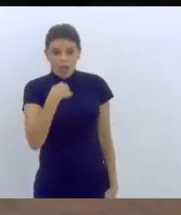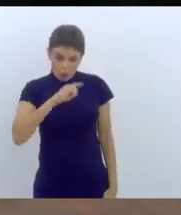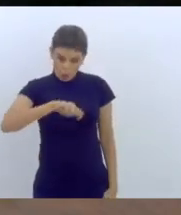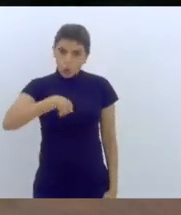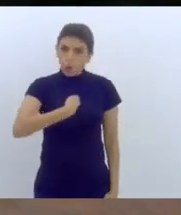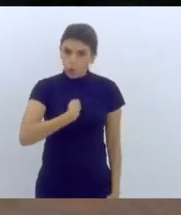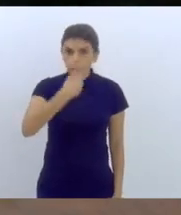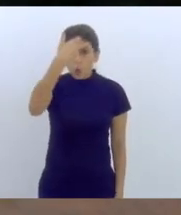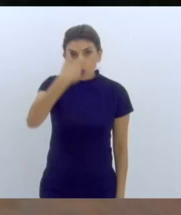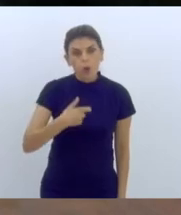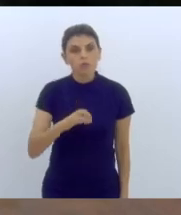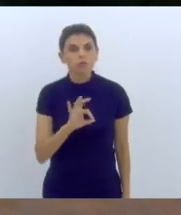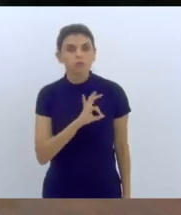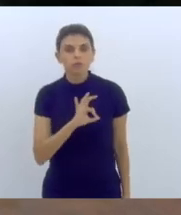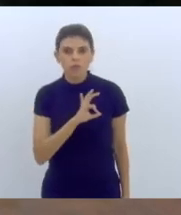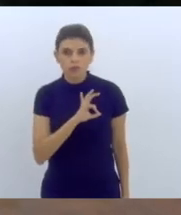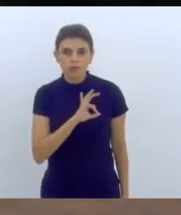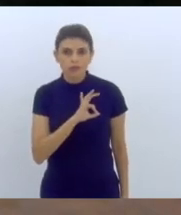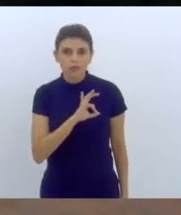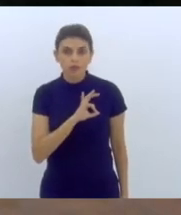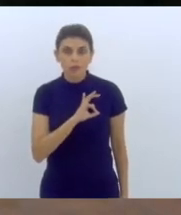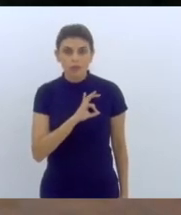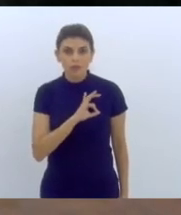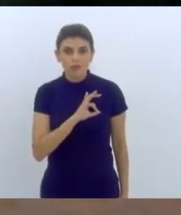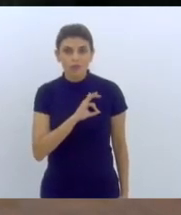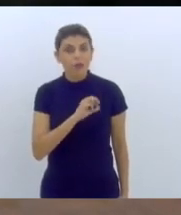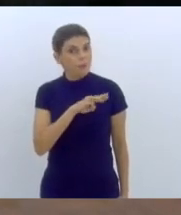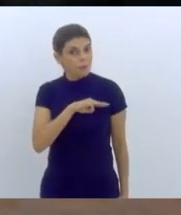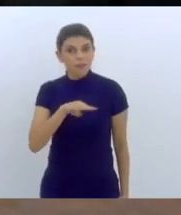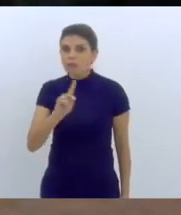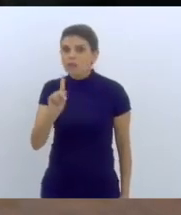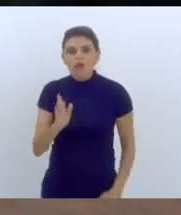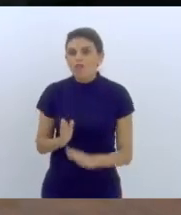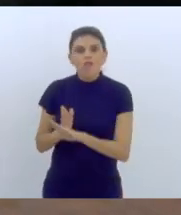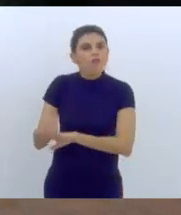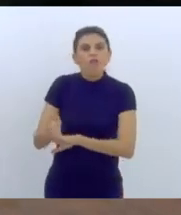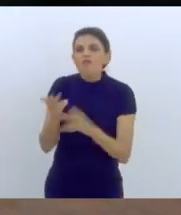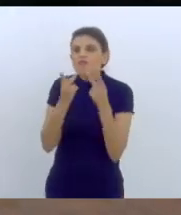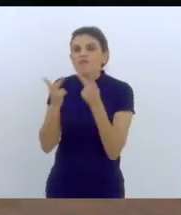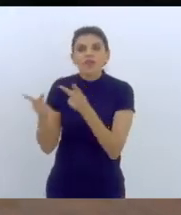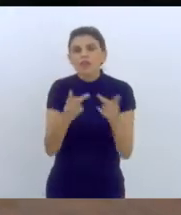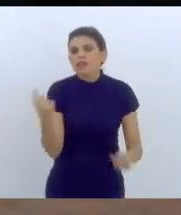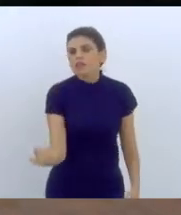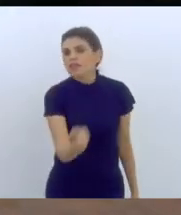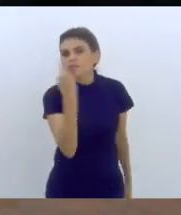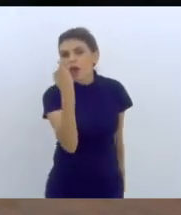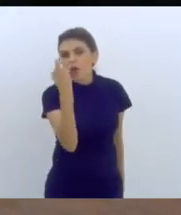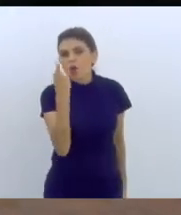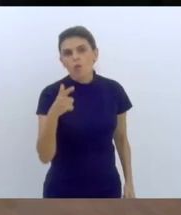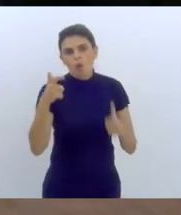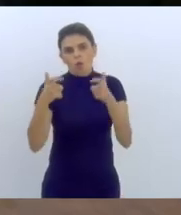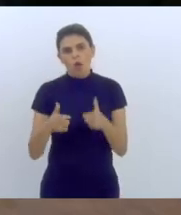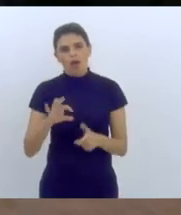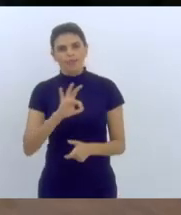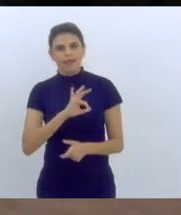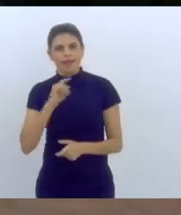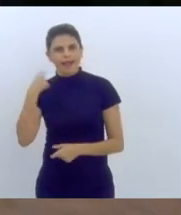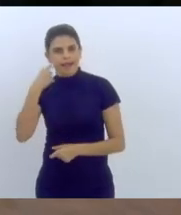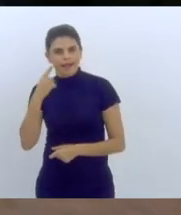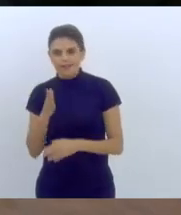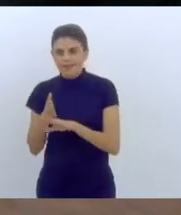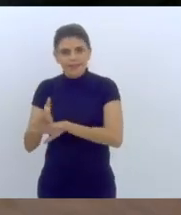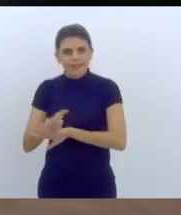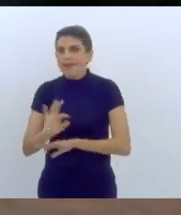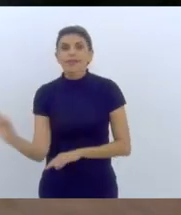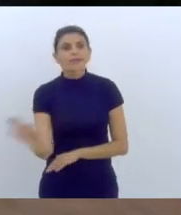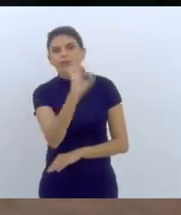policial, porque o ministro não visitou nenhum batalhão, nenhuma delegacia, não. Ele foi